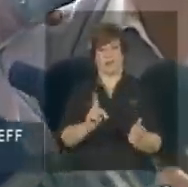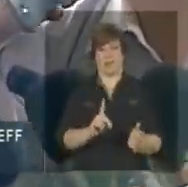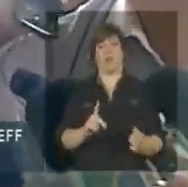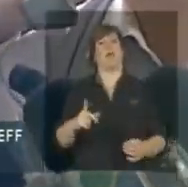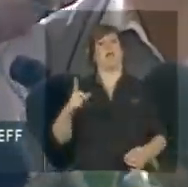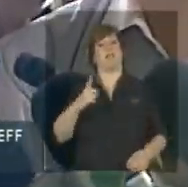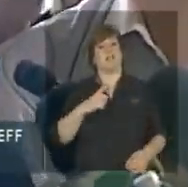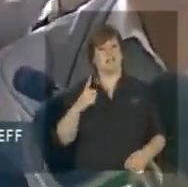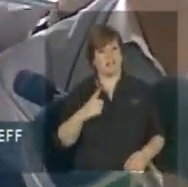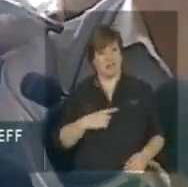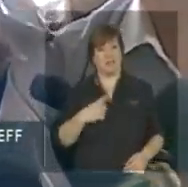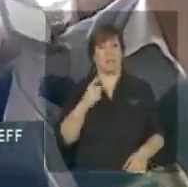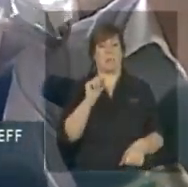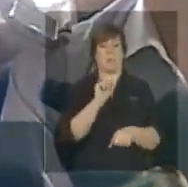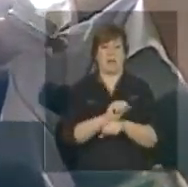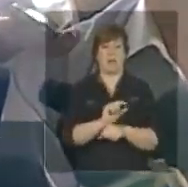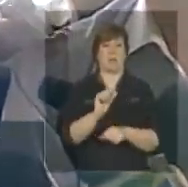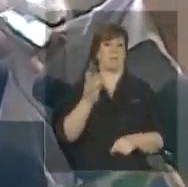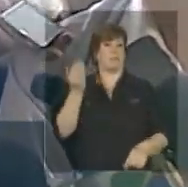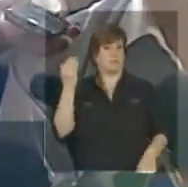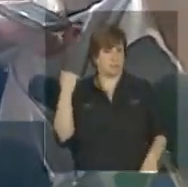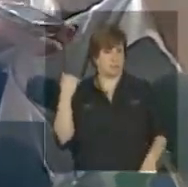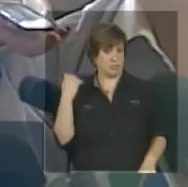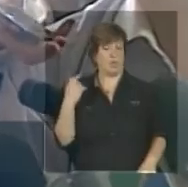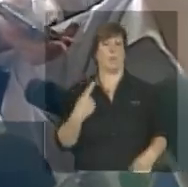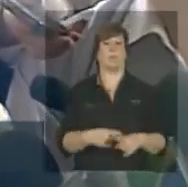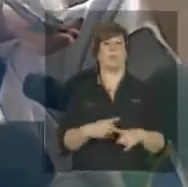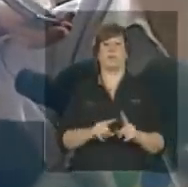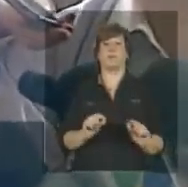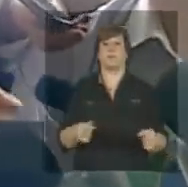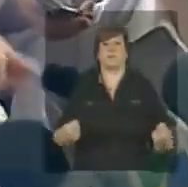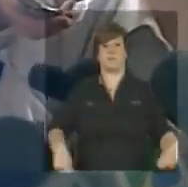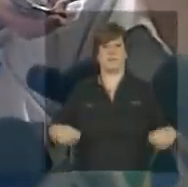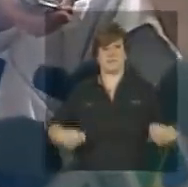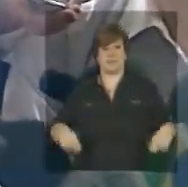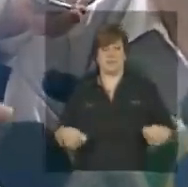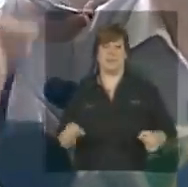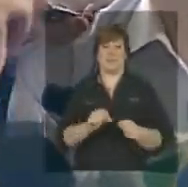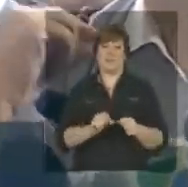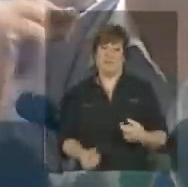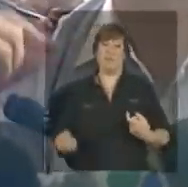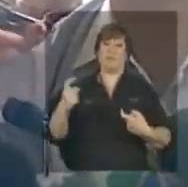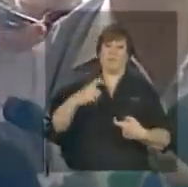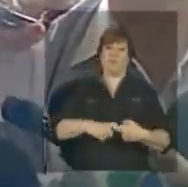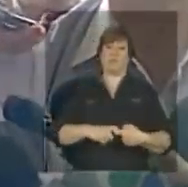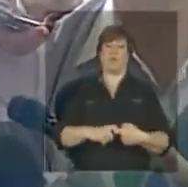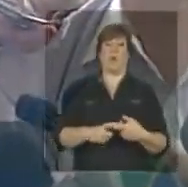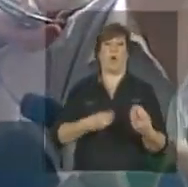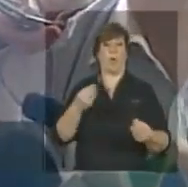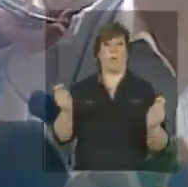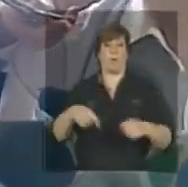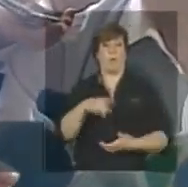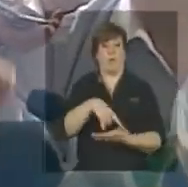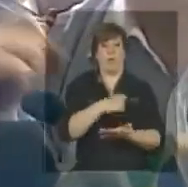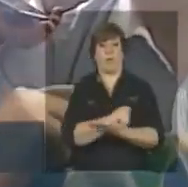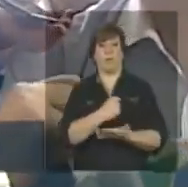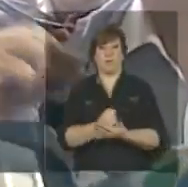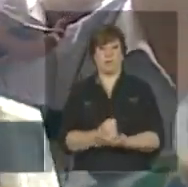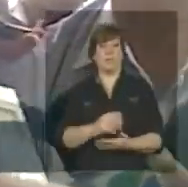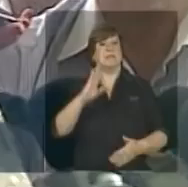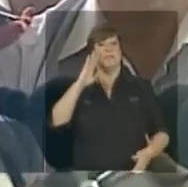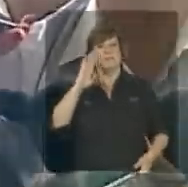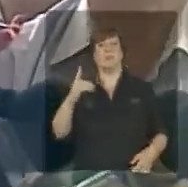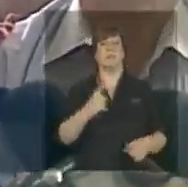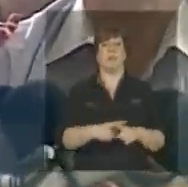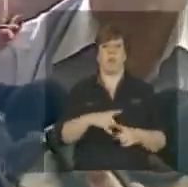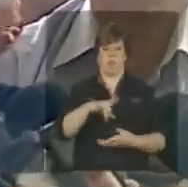uma desmobilização em alguns momentos. Por quê? Porque era necessário recompor as condições contratuais. Principalmente